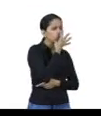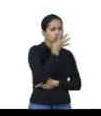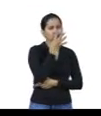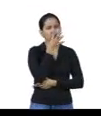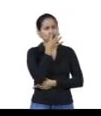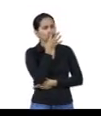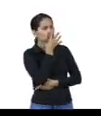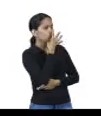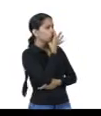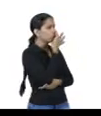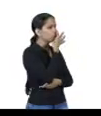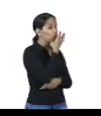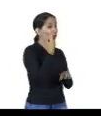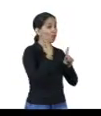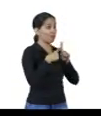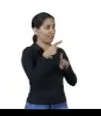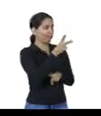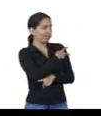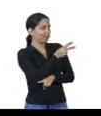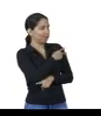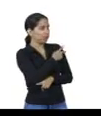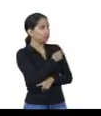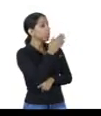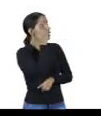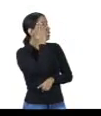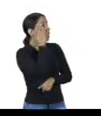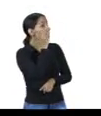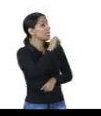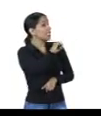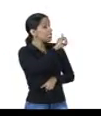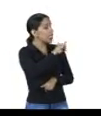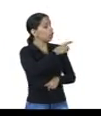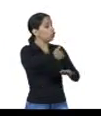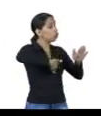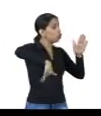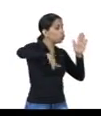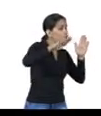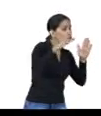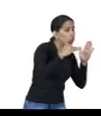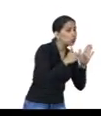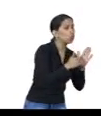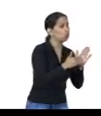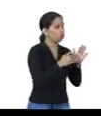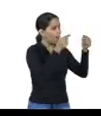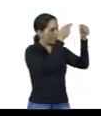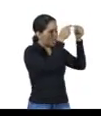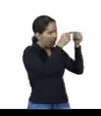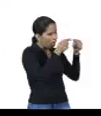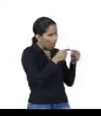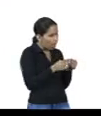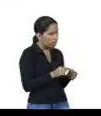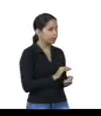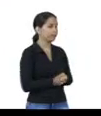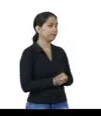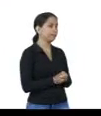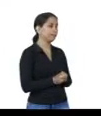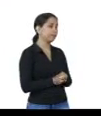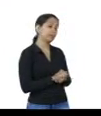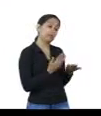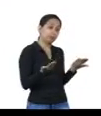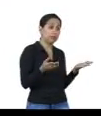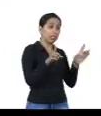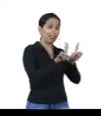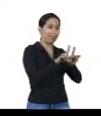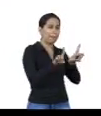também faz com que garante que essas ferramentas de segurança sejam implantadas. além das ferramentas de segurança, que no caso